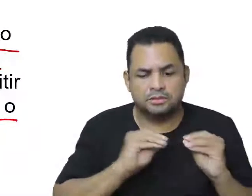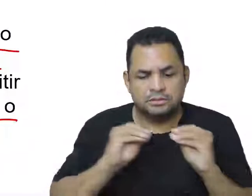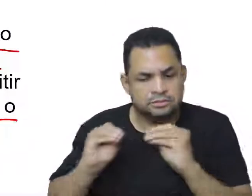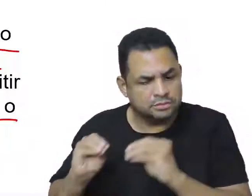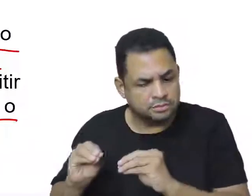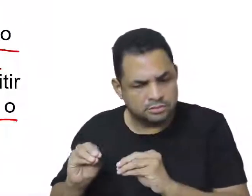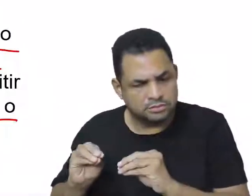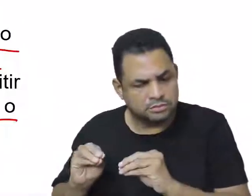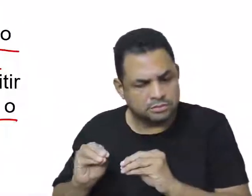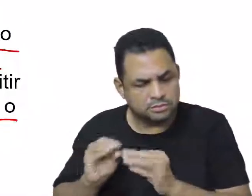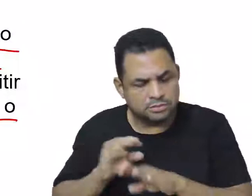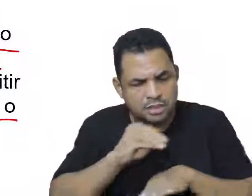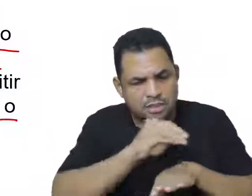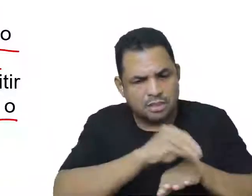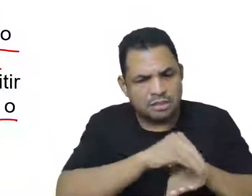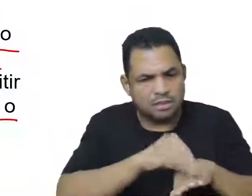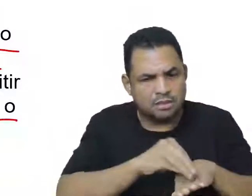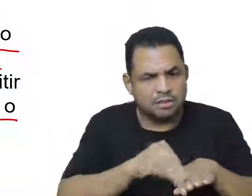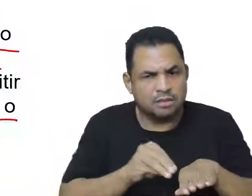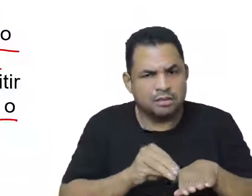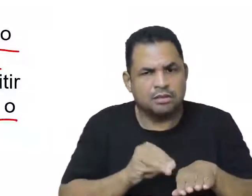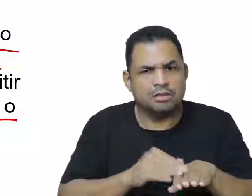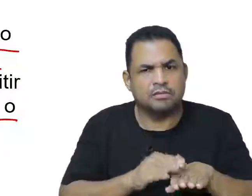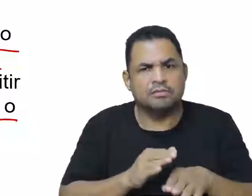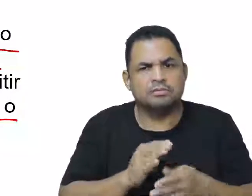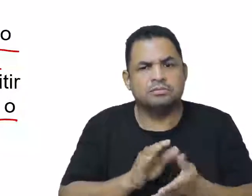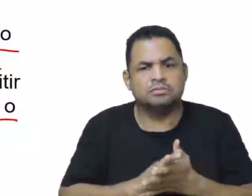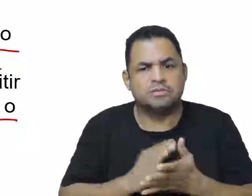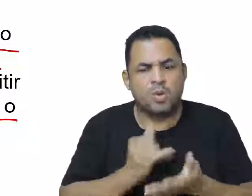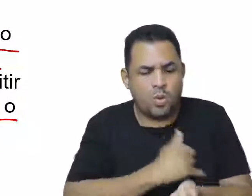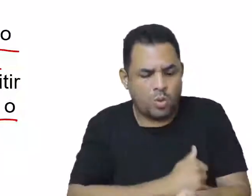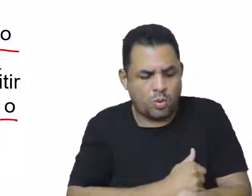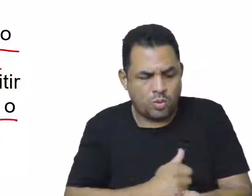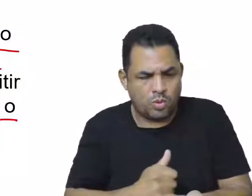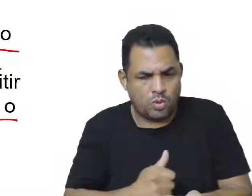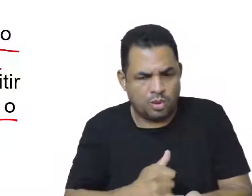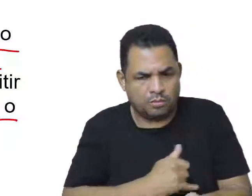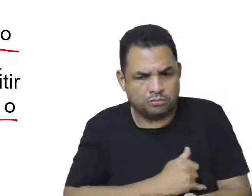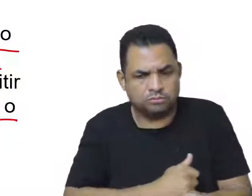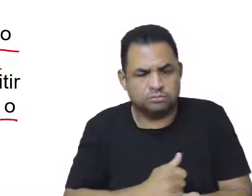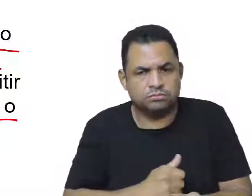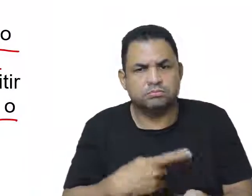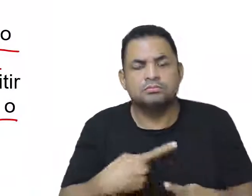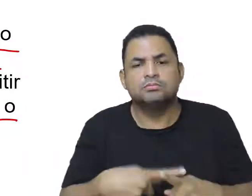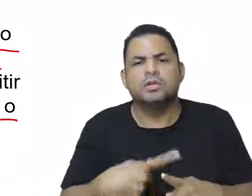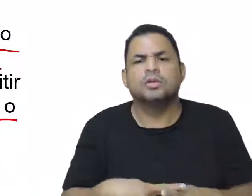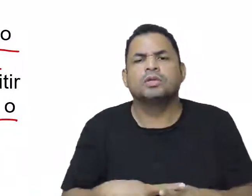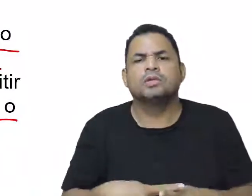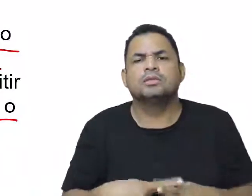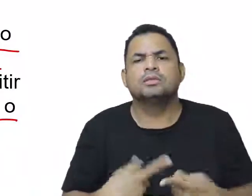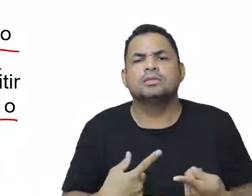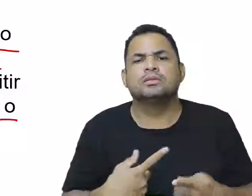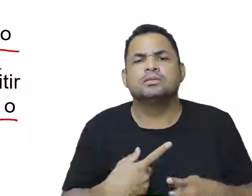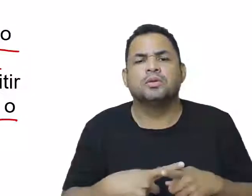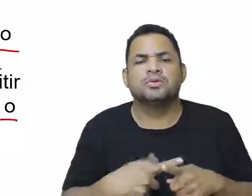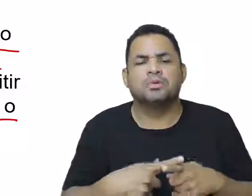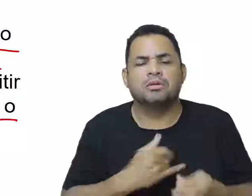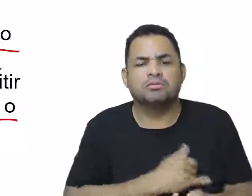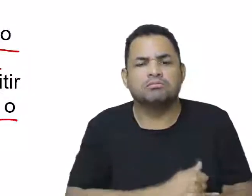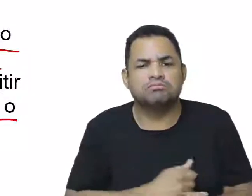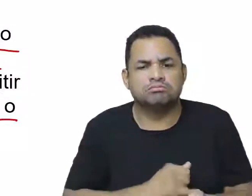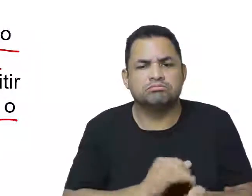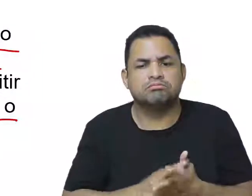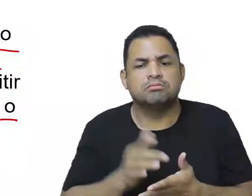passar esses nutrientes que elas absorveram para o sangue. Ah, por que para o sangue, professor? Porque o sangue é o